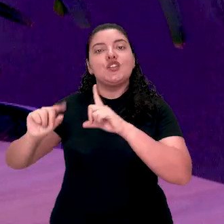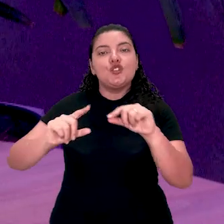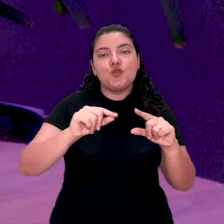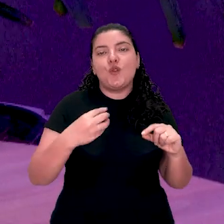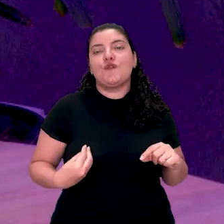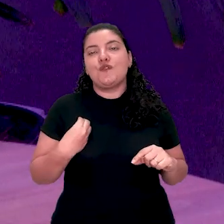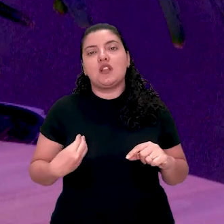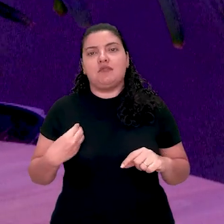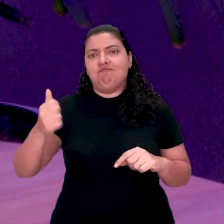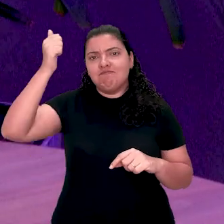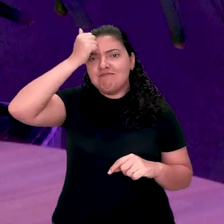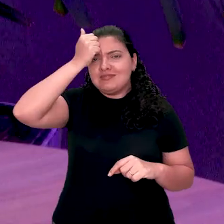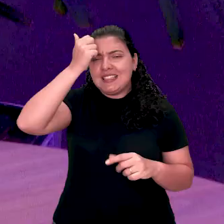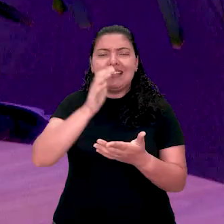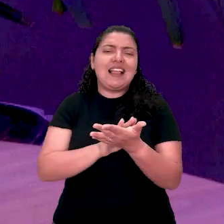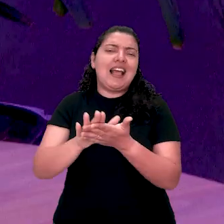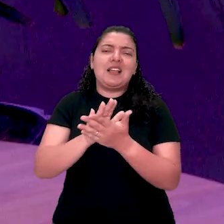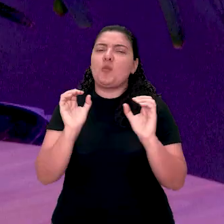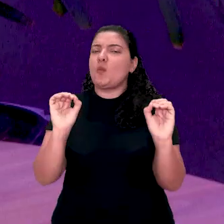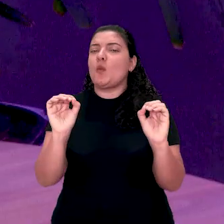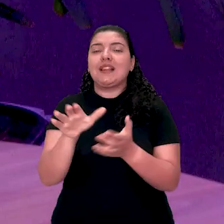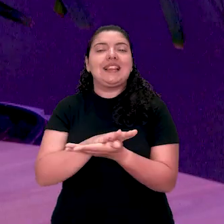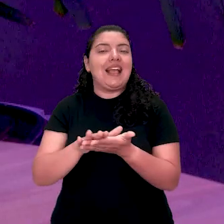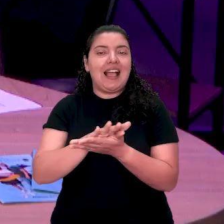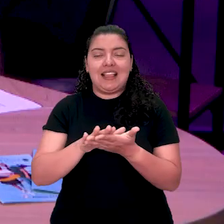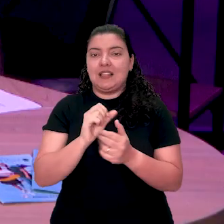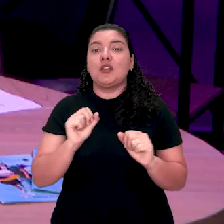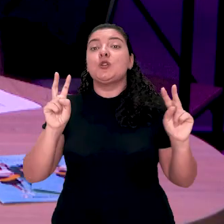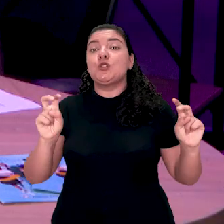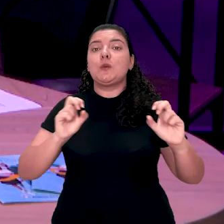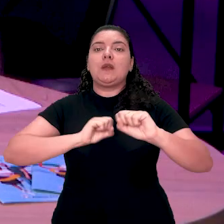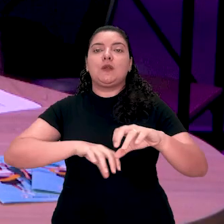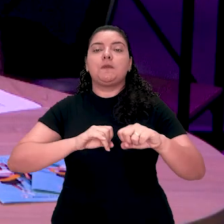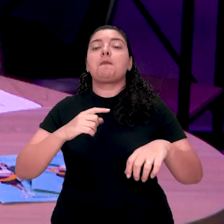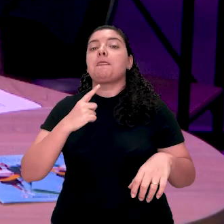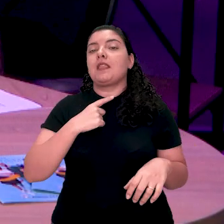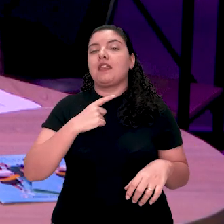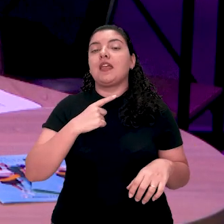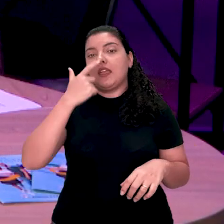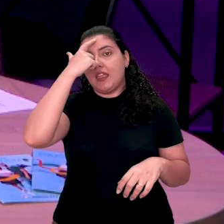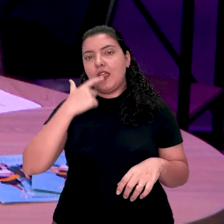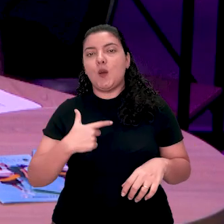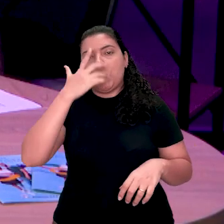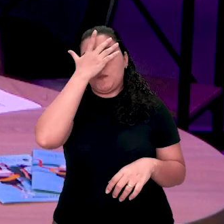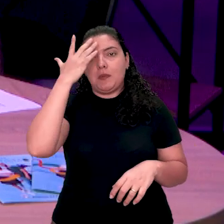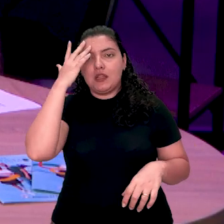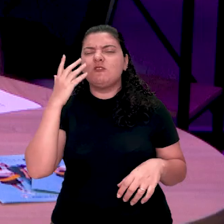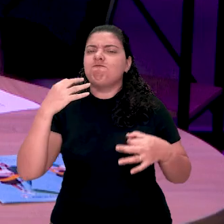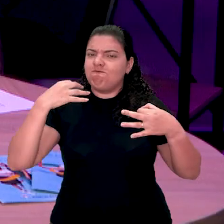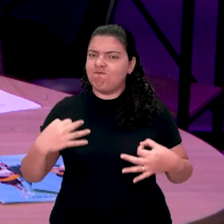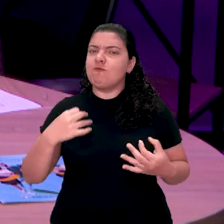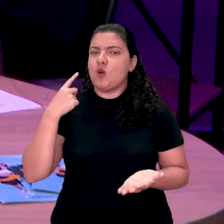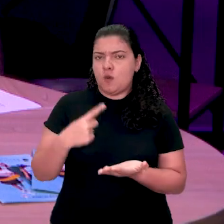escolhas. Não me arrependo de nada que eu fiz com relação à educação. Me considero uma pessoa extremamente